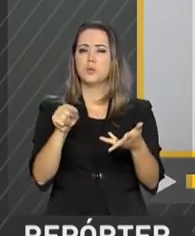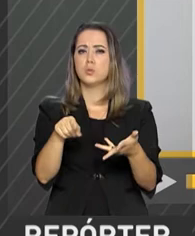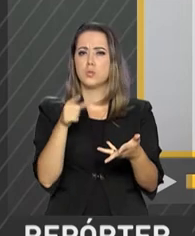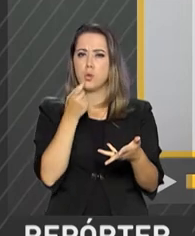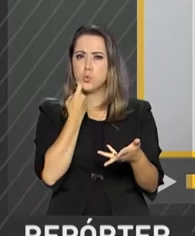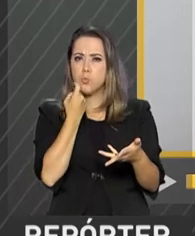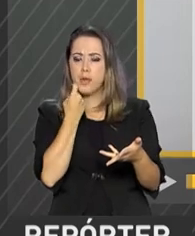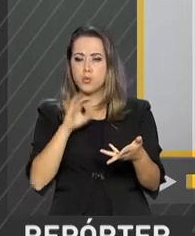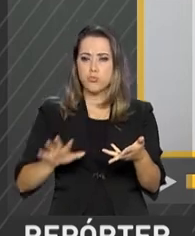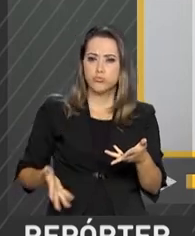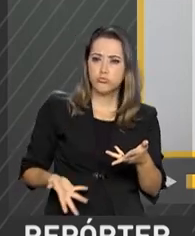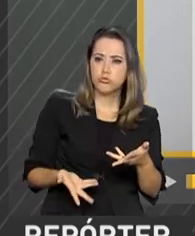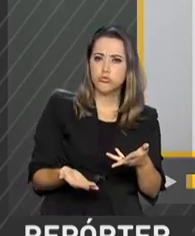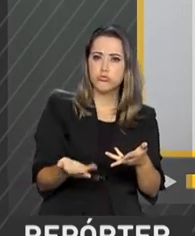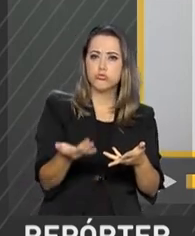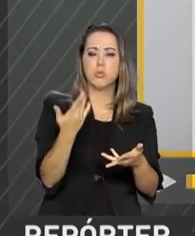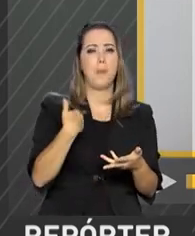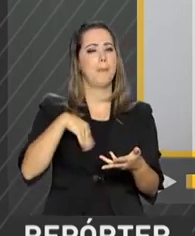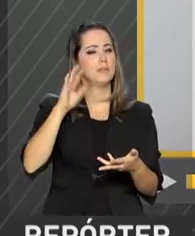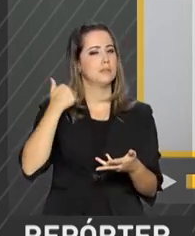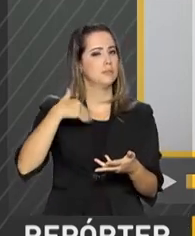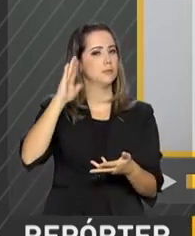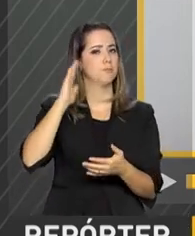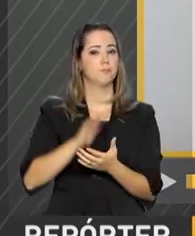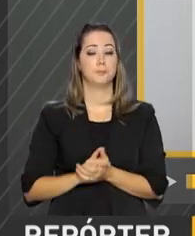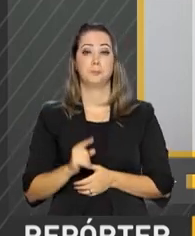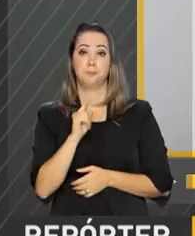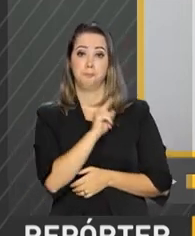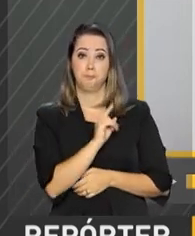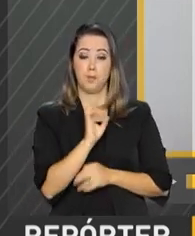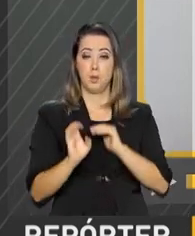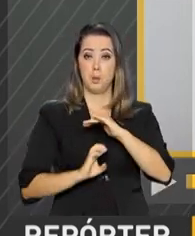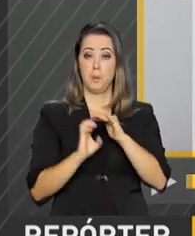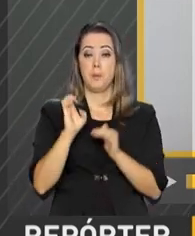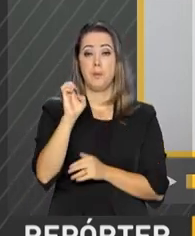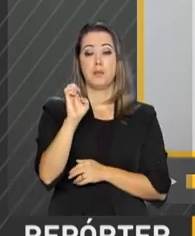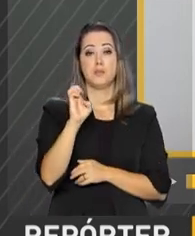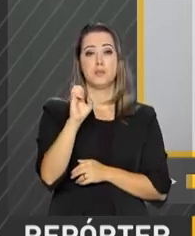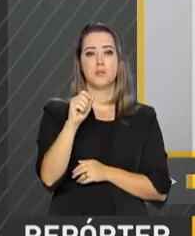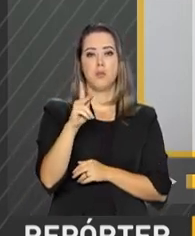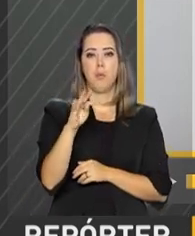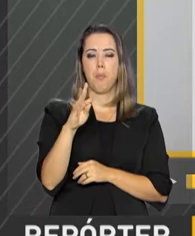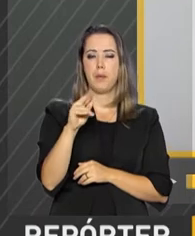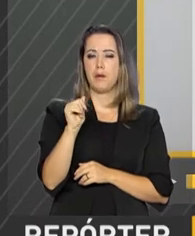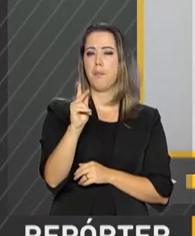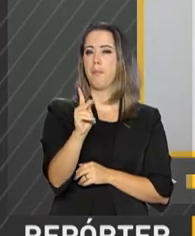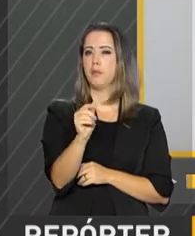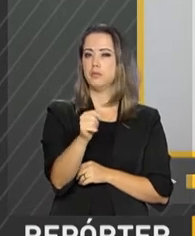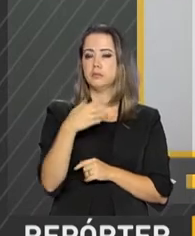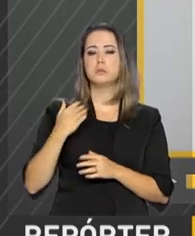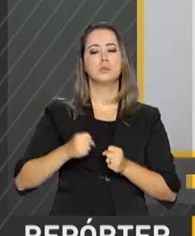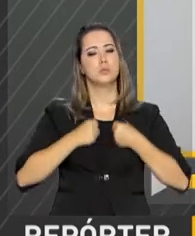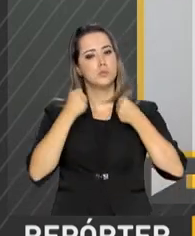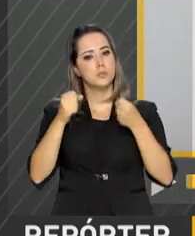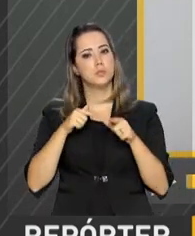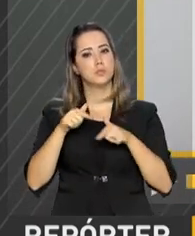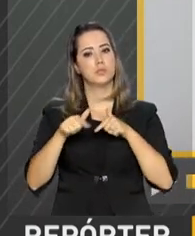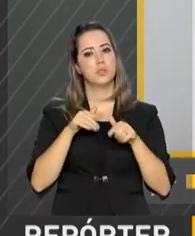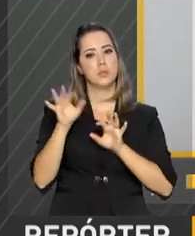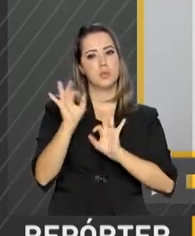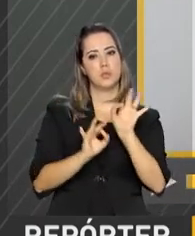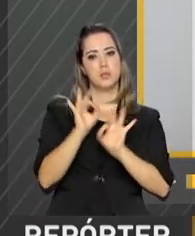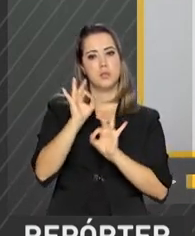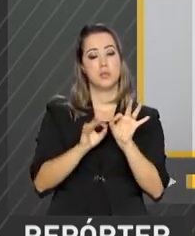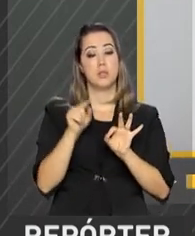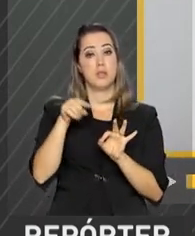no brasil nos próximos anos brava e tal vem se esforçando cada vez mais a estrutura que a gente vem voltando aqui